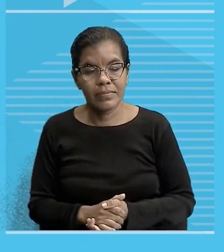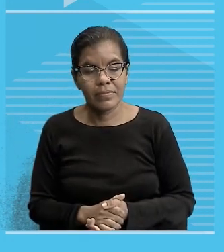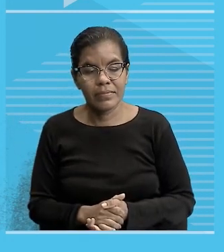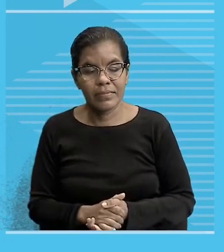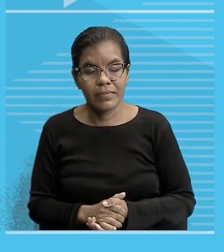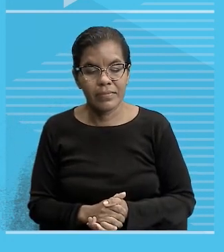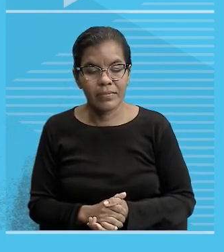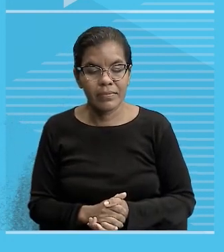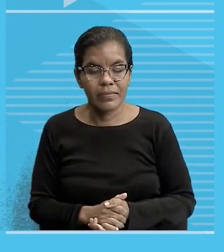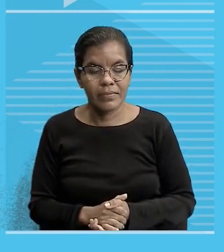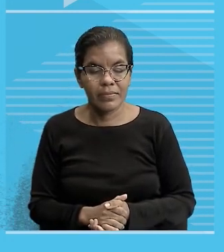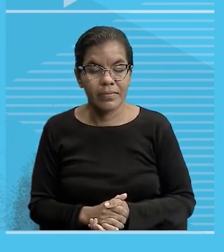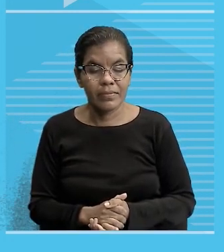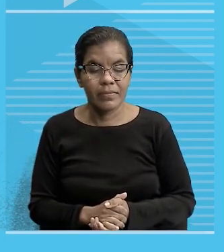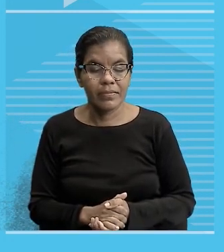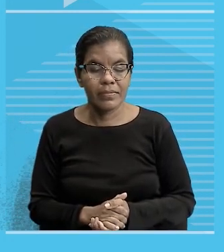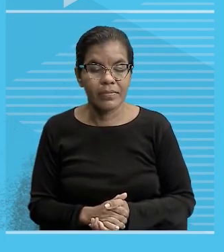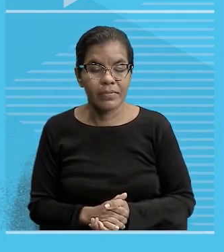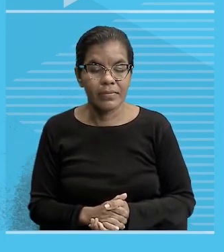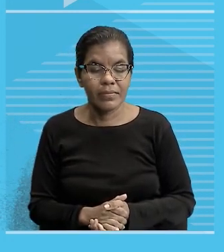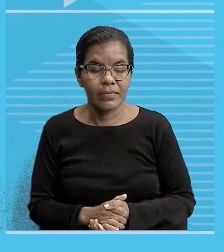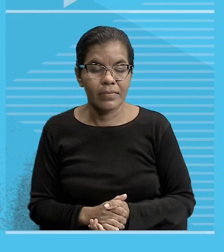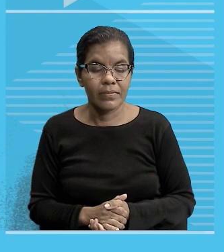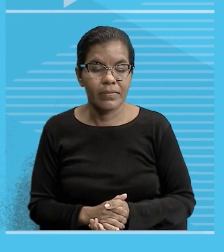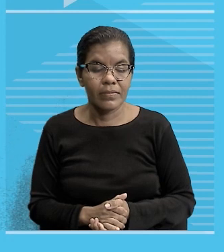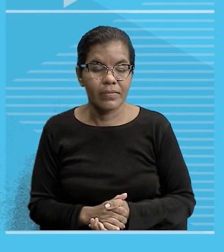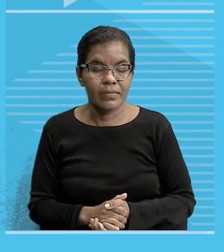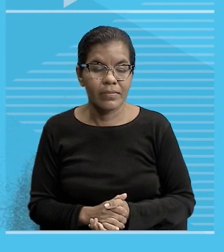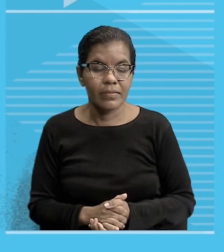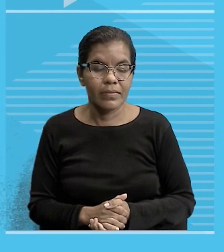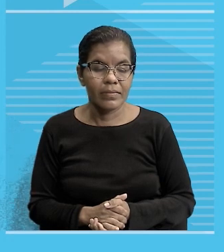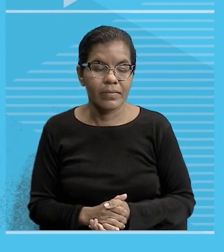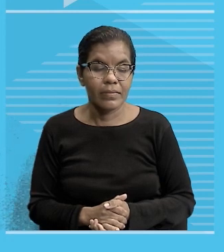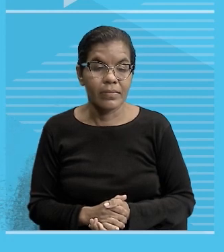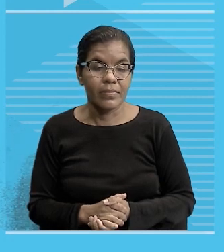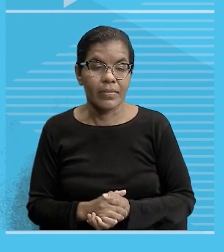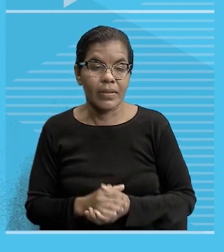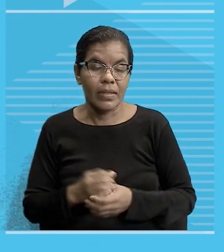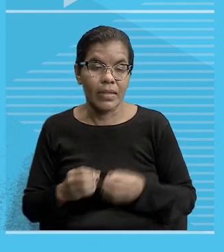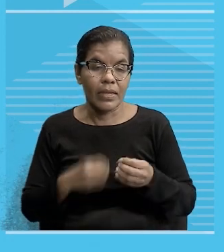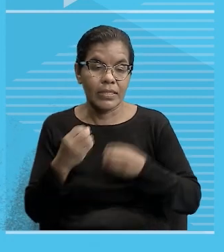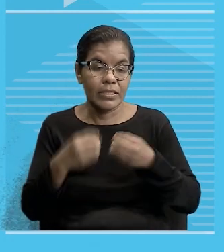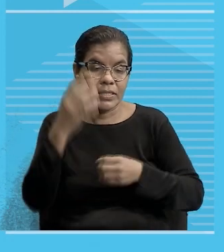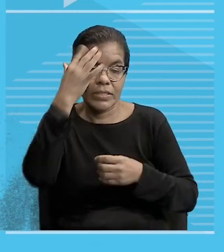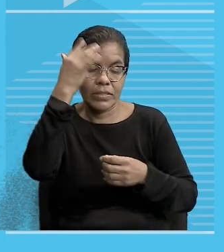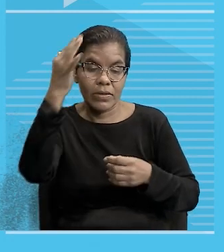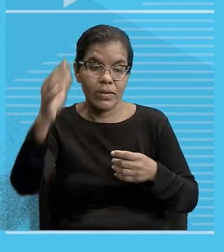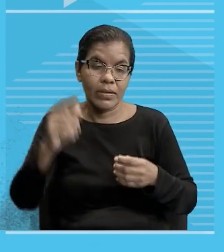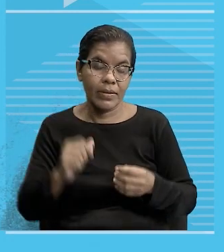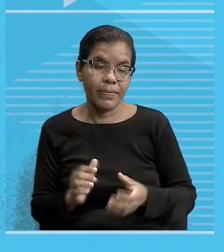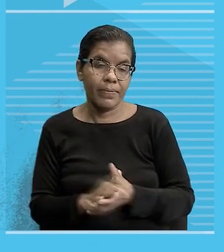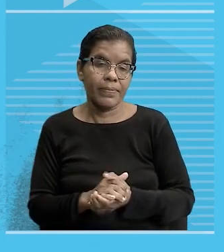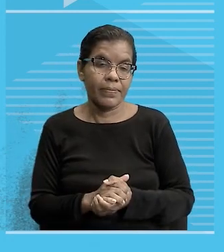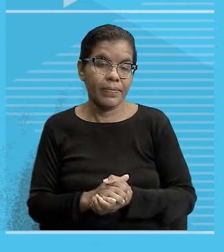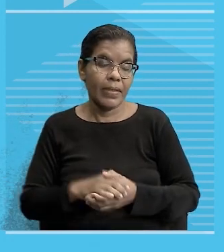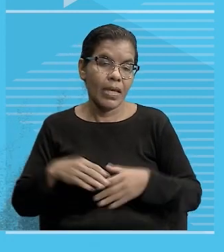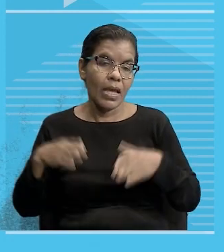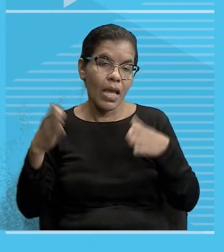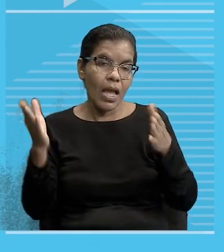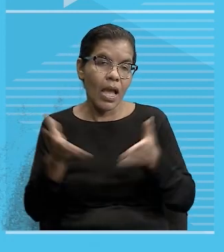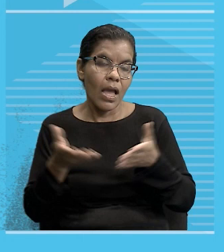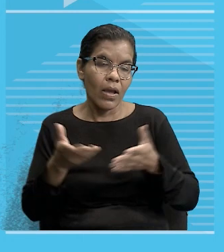sonho demais tem uma casinha Vocês nem imaginam esse atualmente o meu principal objetivo